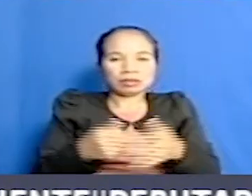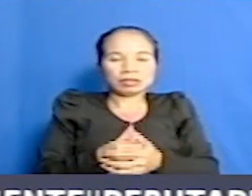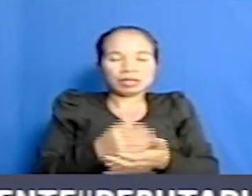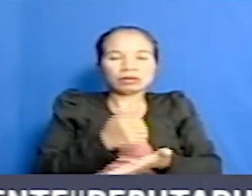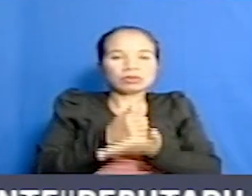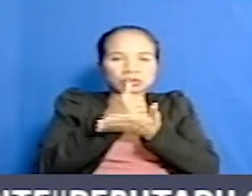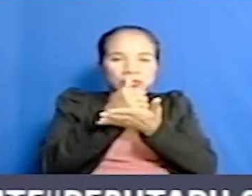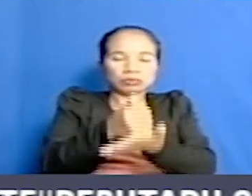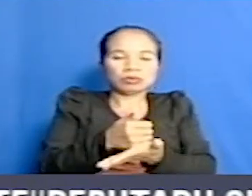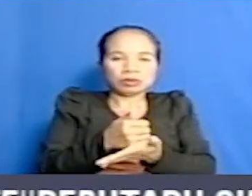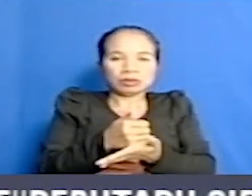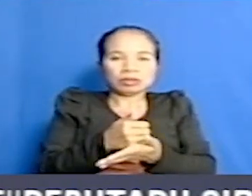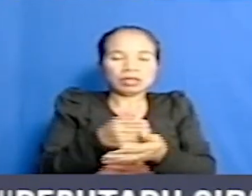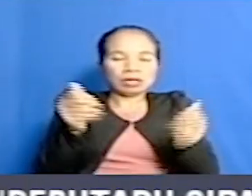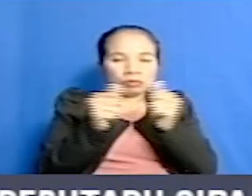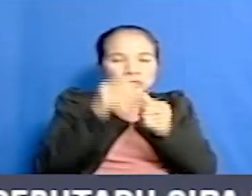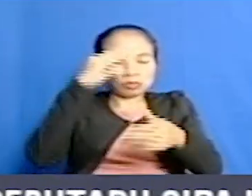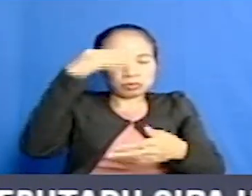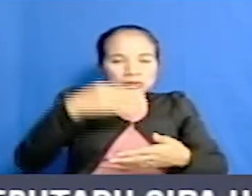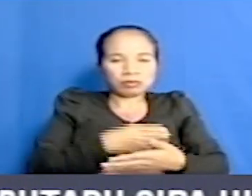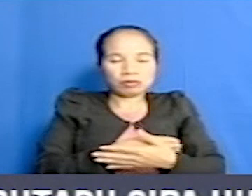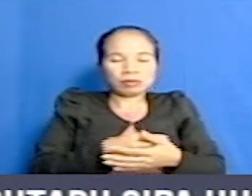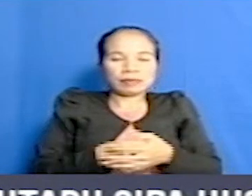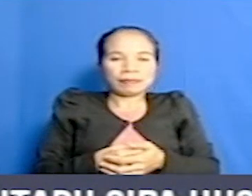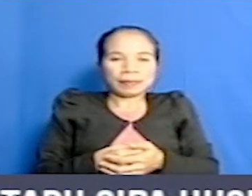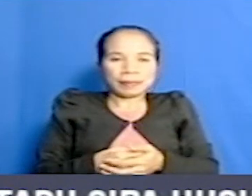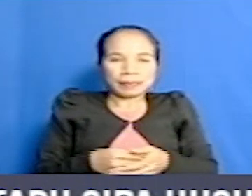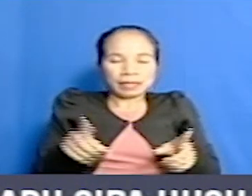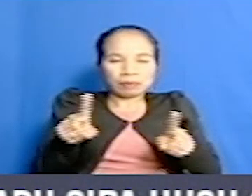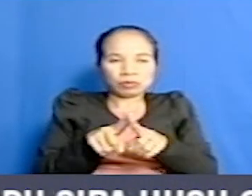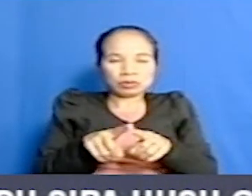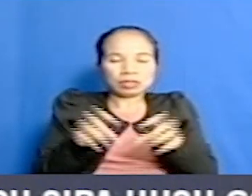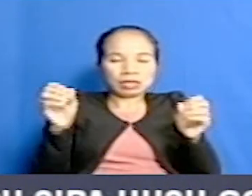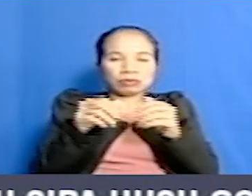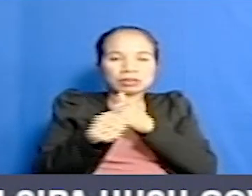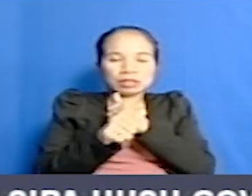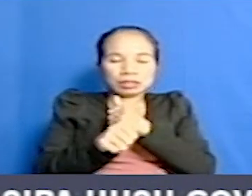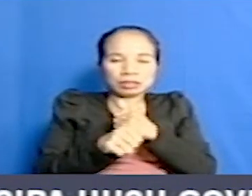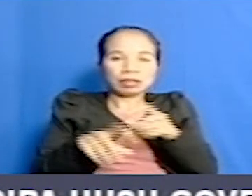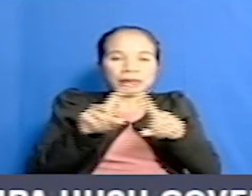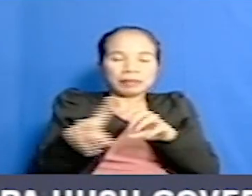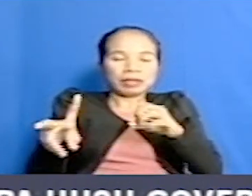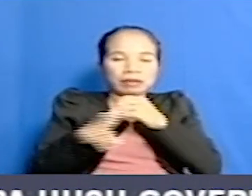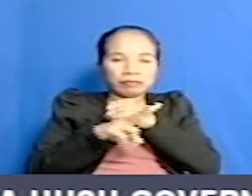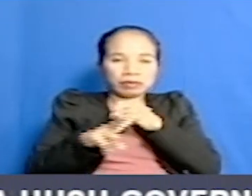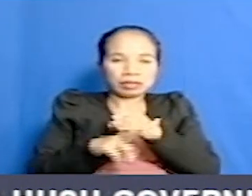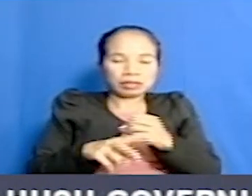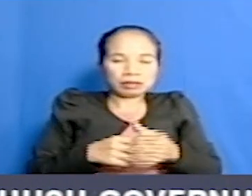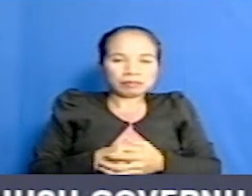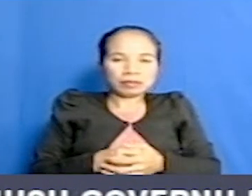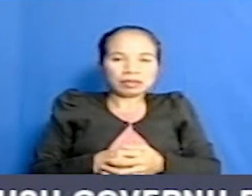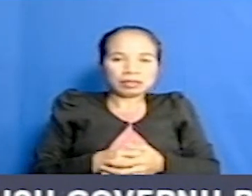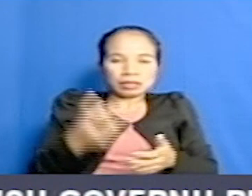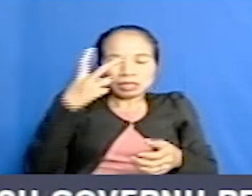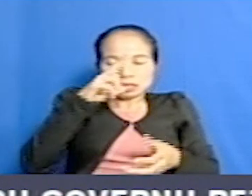apoia Juliana dos Santos, Rone Oang. Minha lausa nessa autor criminoso, e também minha vítima, você está em minha história,